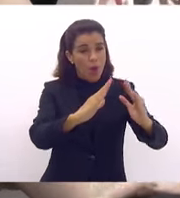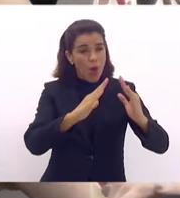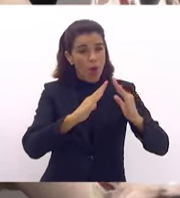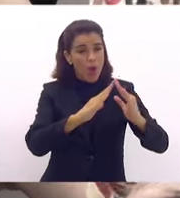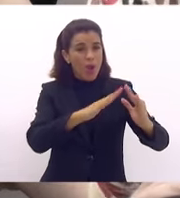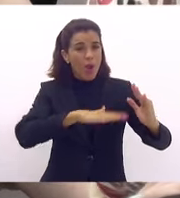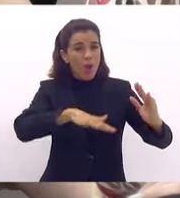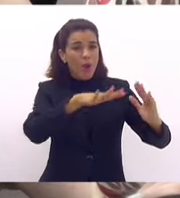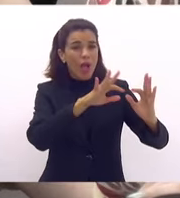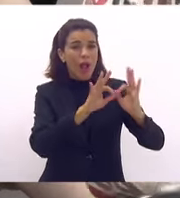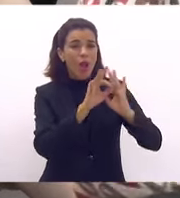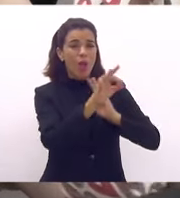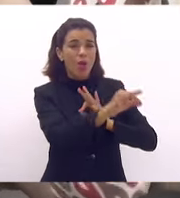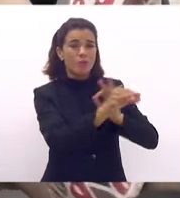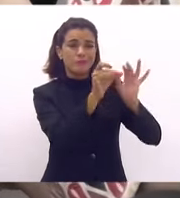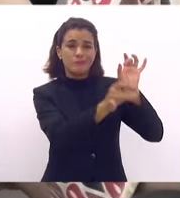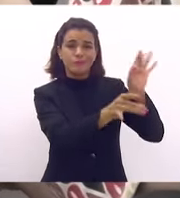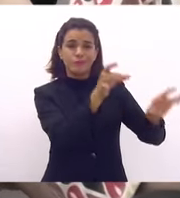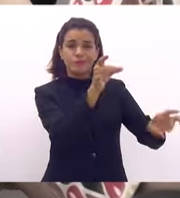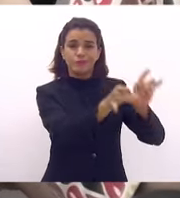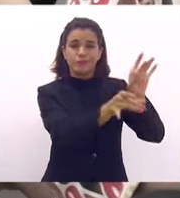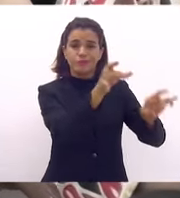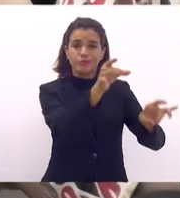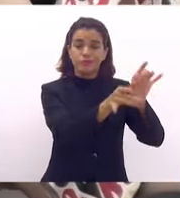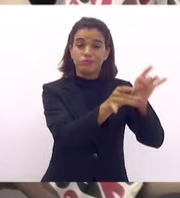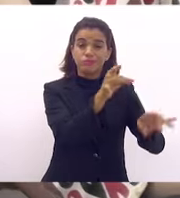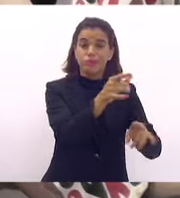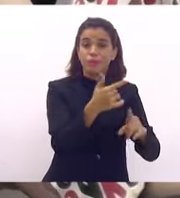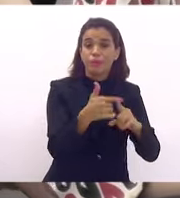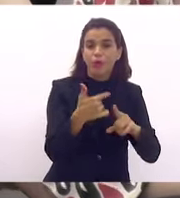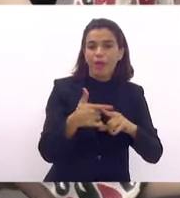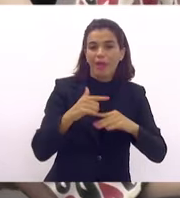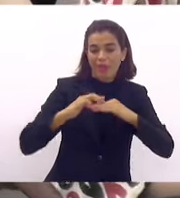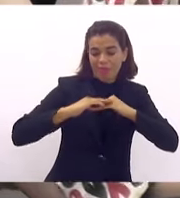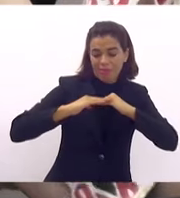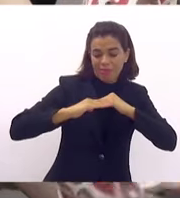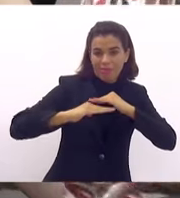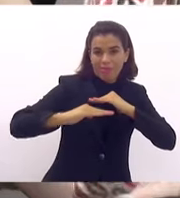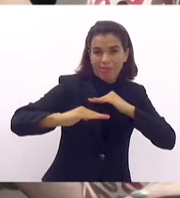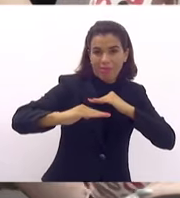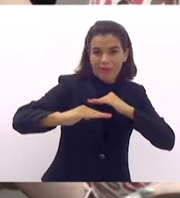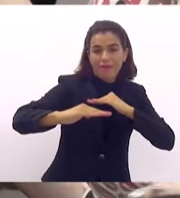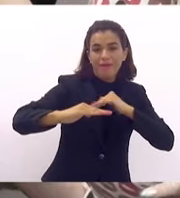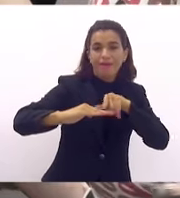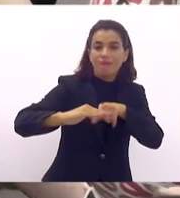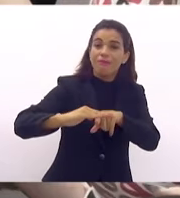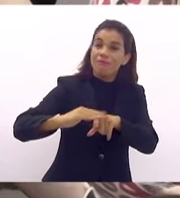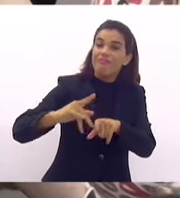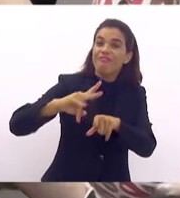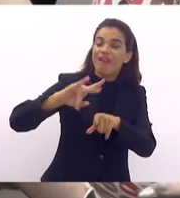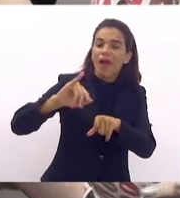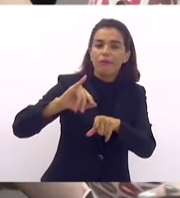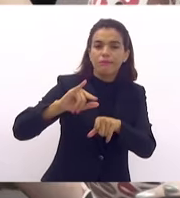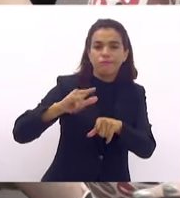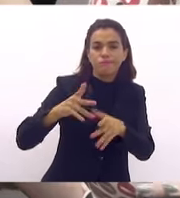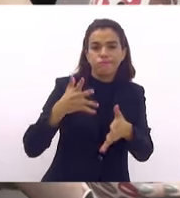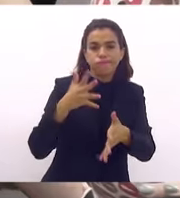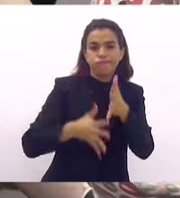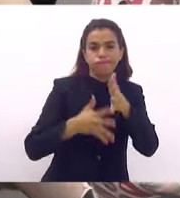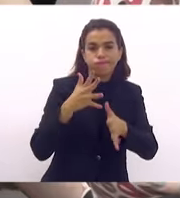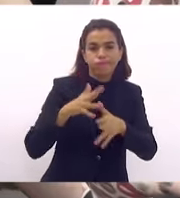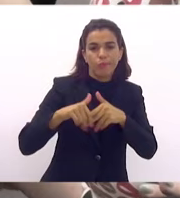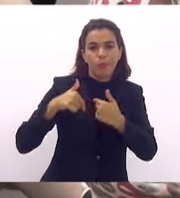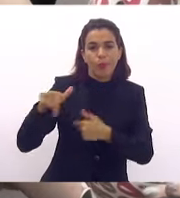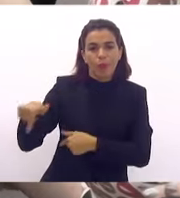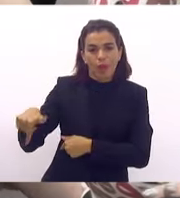abandono, e as pessoas criaram essa expectativa de que o asfalto iria acontecer. E a obra foi interrompida por conta da Águas do Rio. Então, a